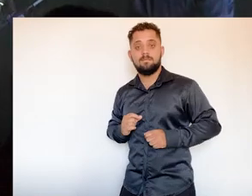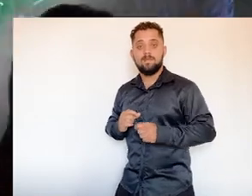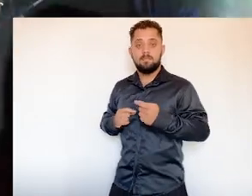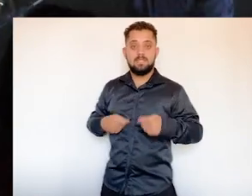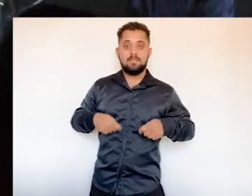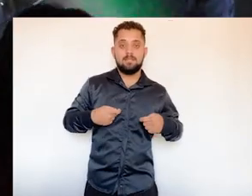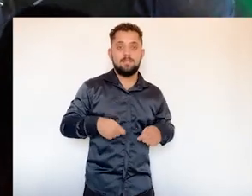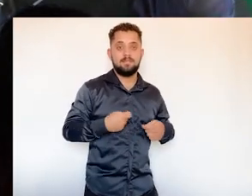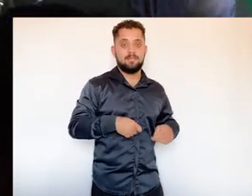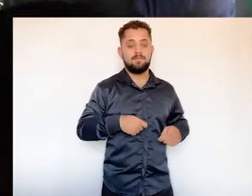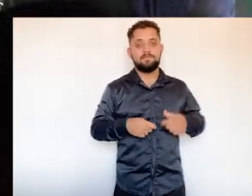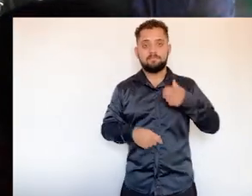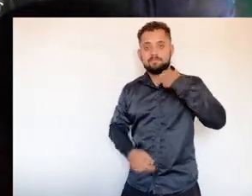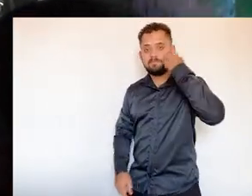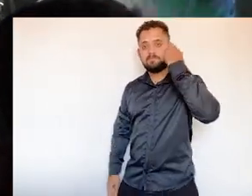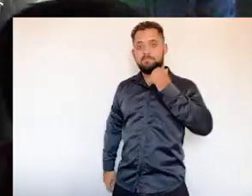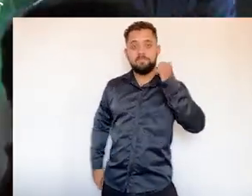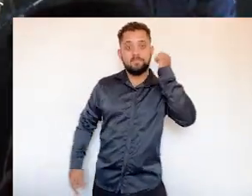poleiro. Olha o